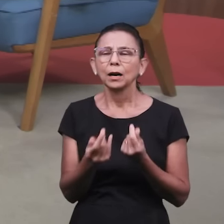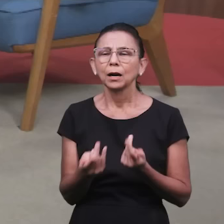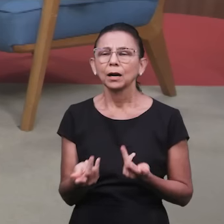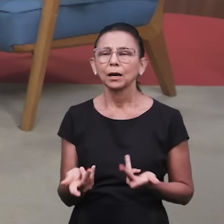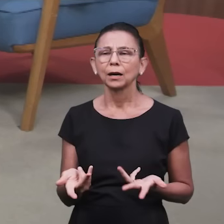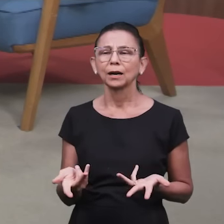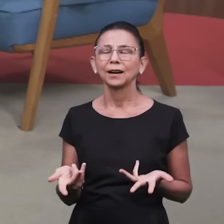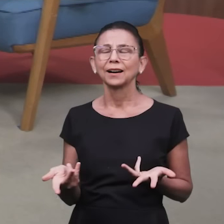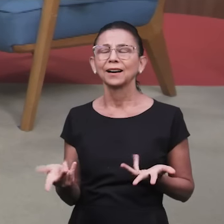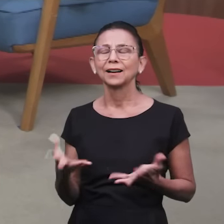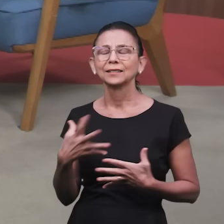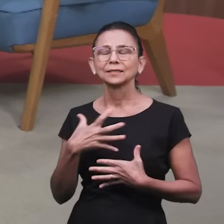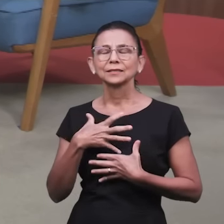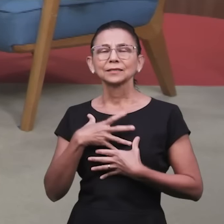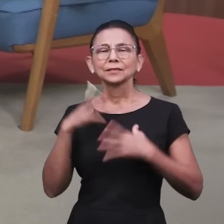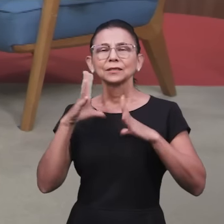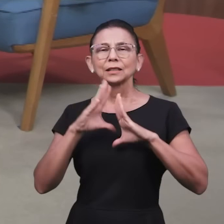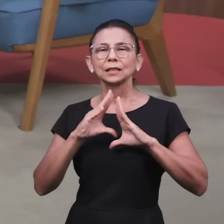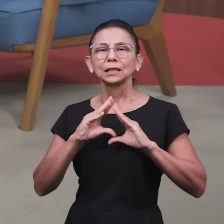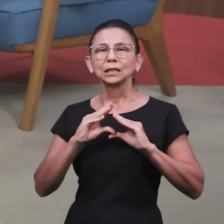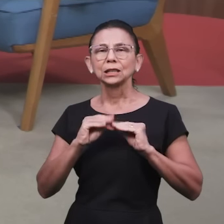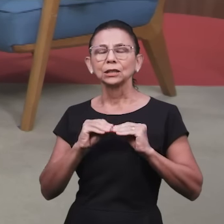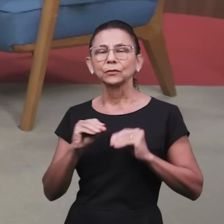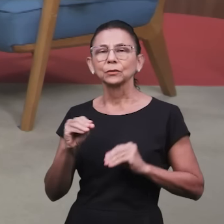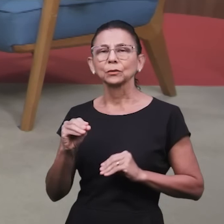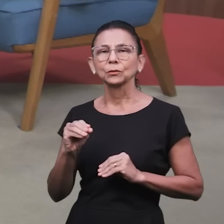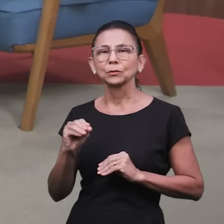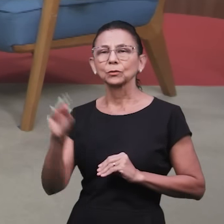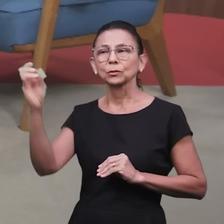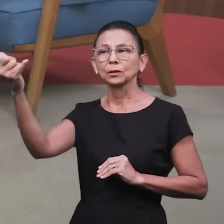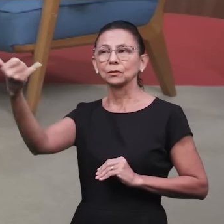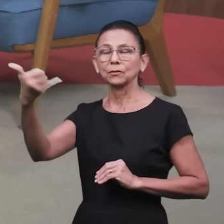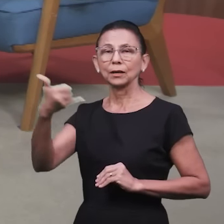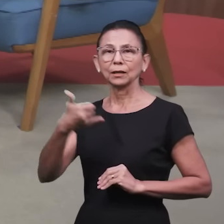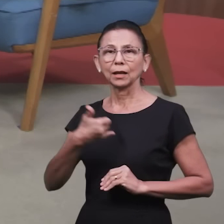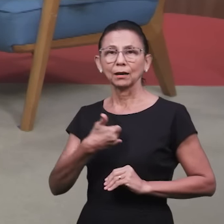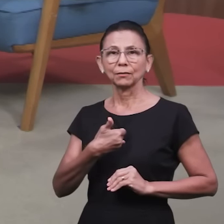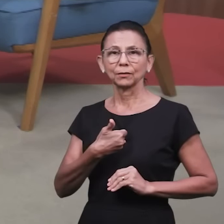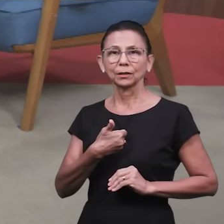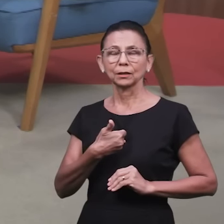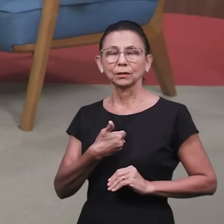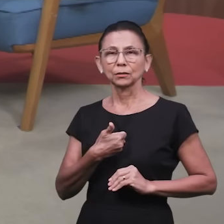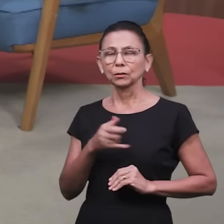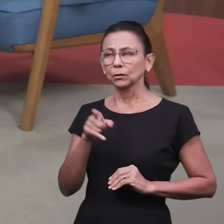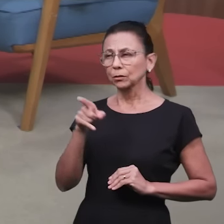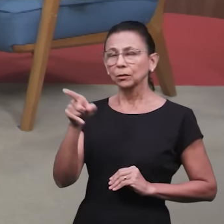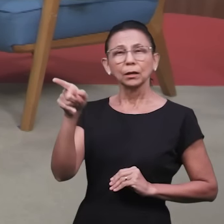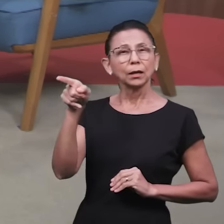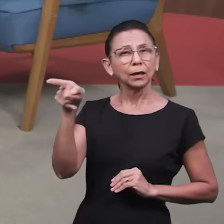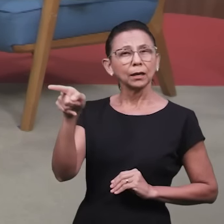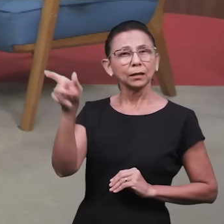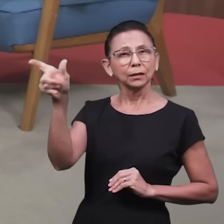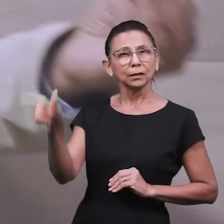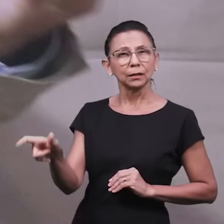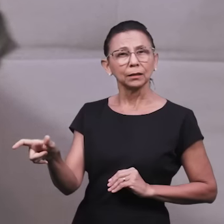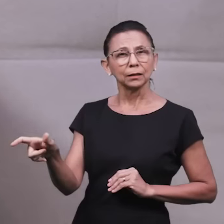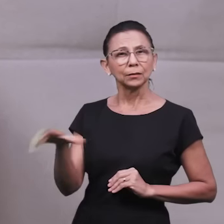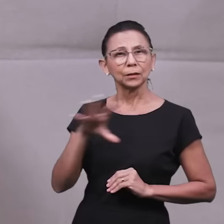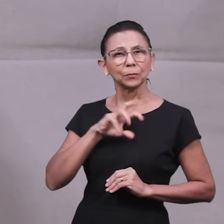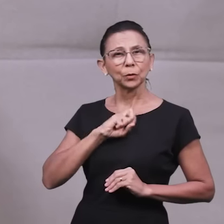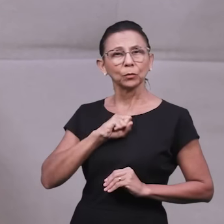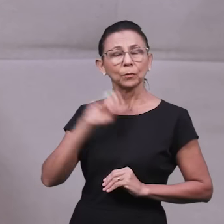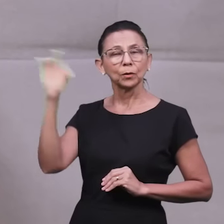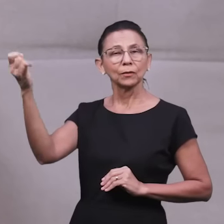derretido quando ele falara. Então, a igreja infiel, ela sai do meio da igreja